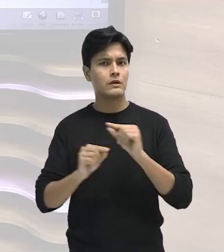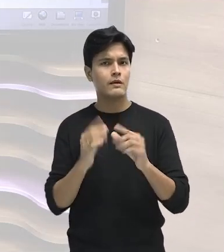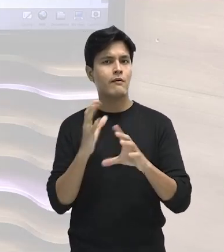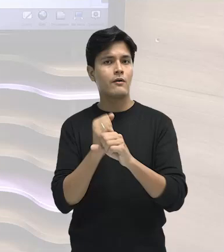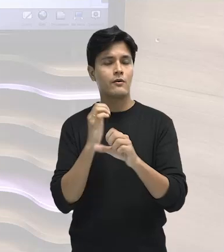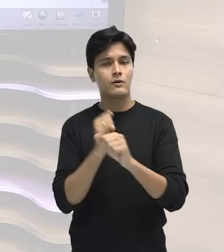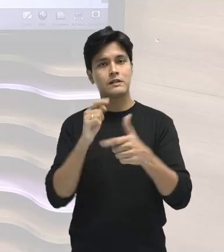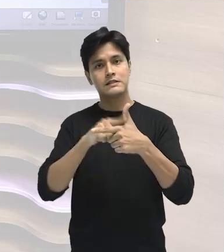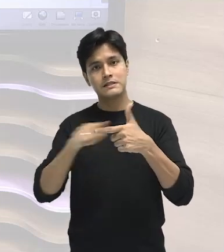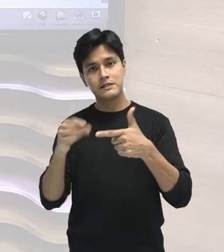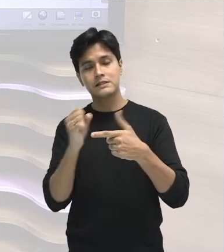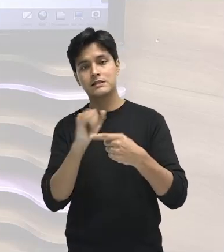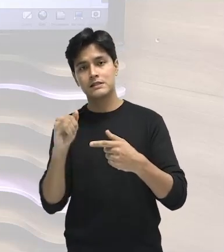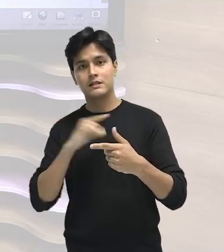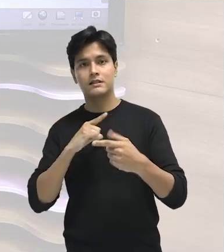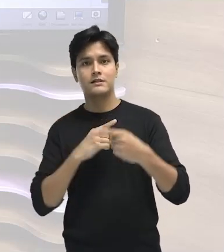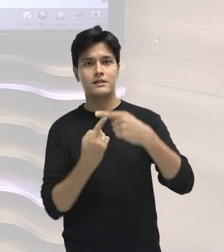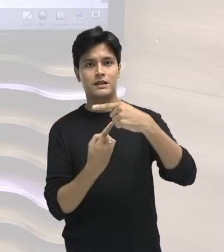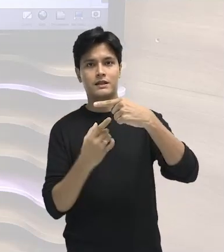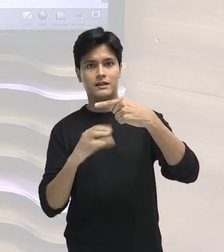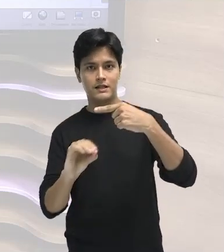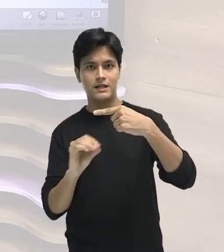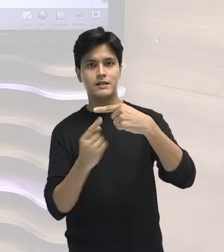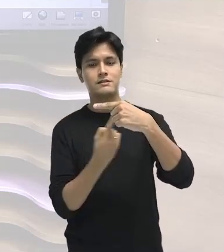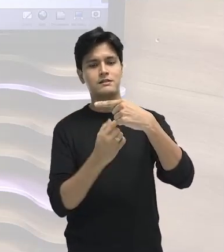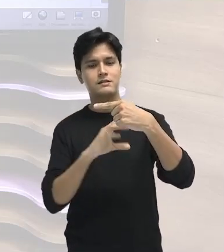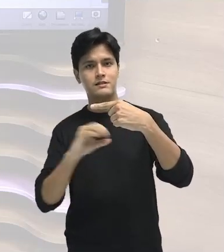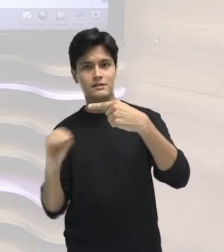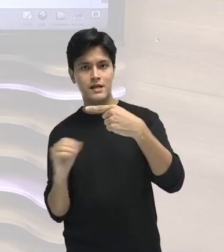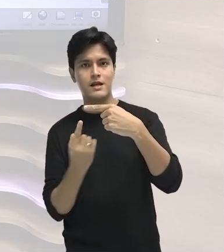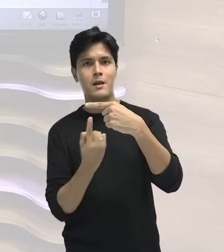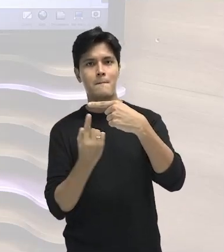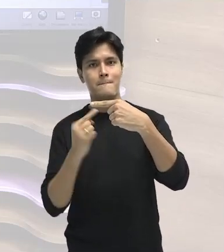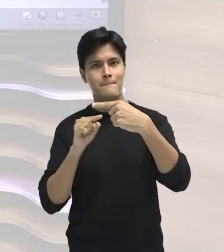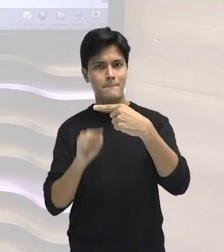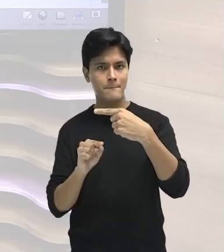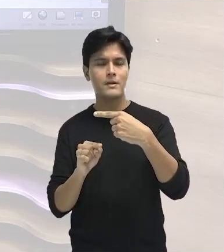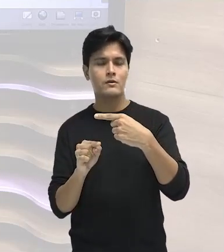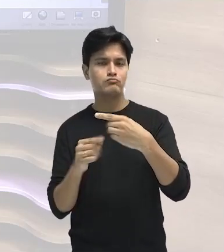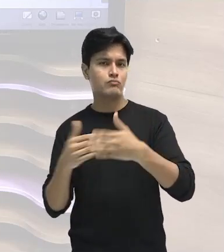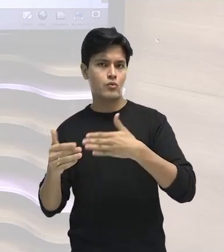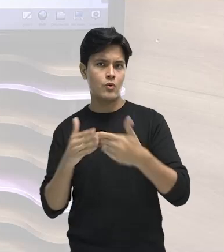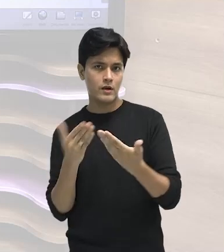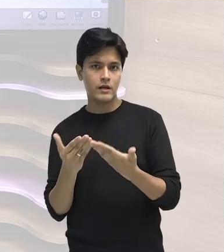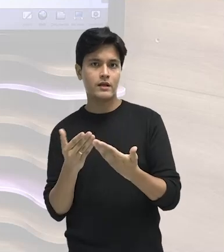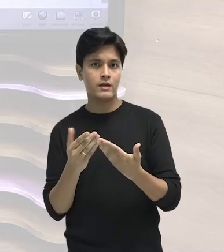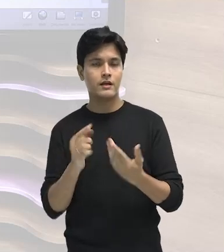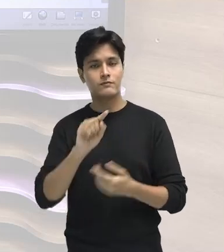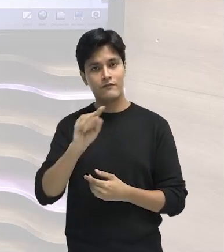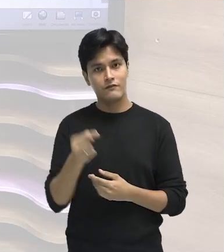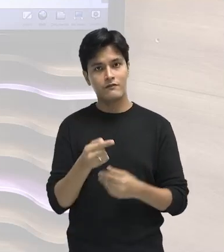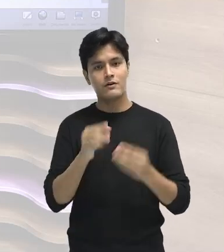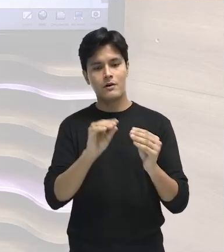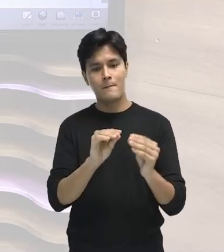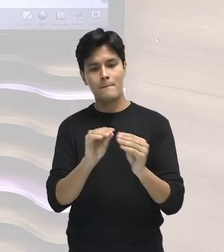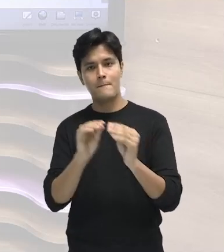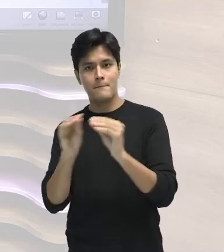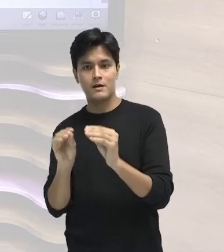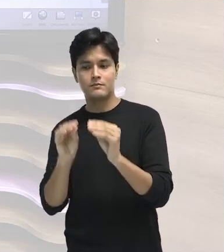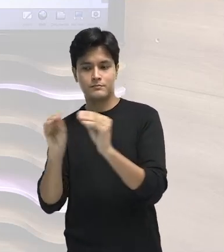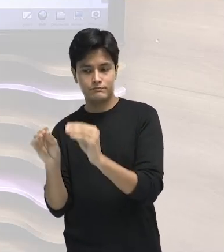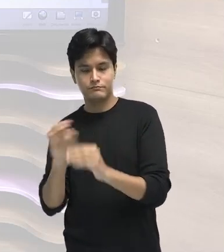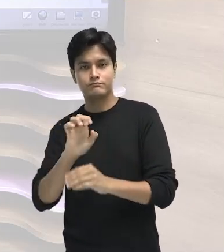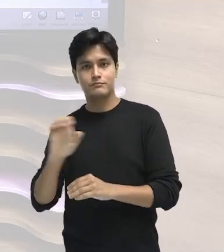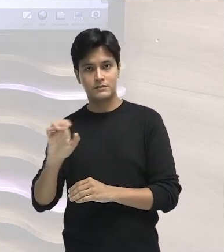denominador 10, 100, 1000, 10.000, não importa. Você apenas desloca a vírgula para a esquerda, sem precisar